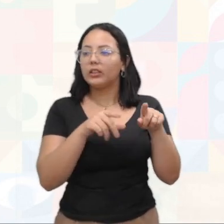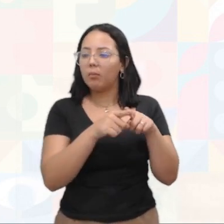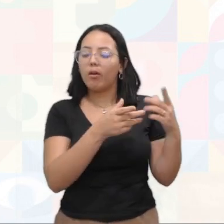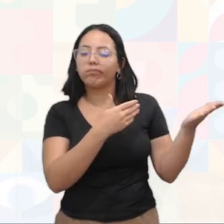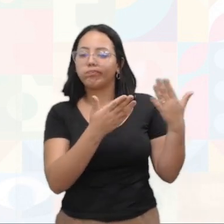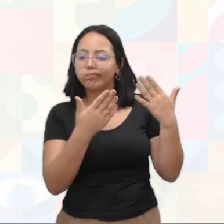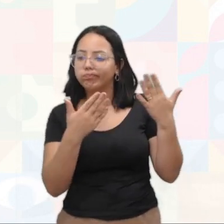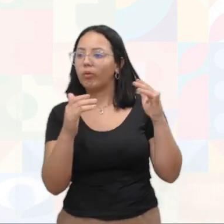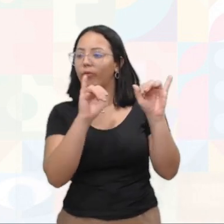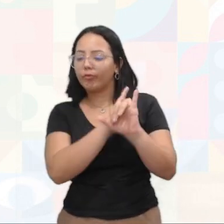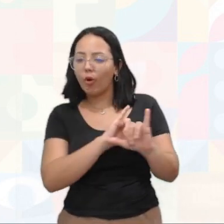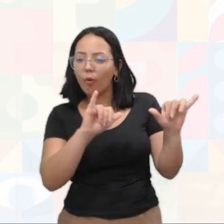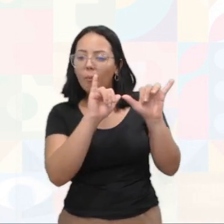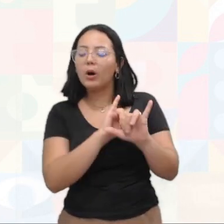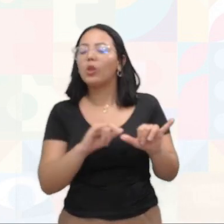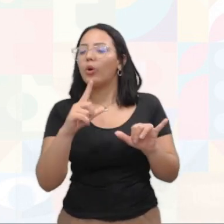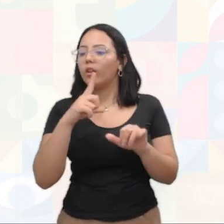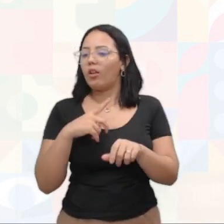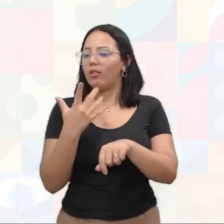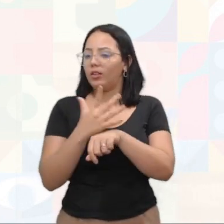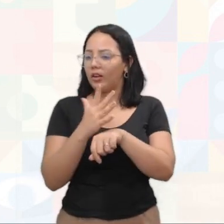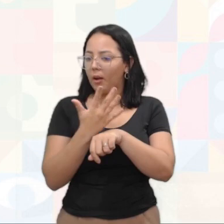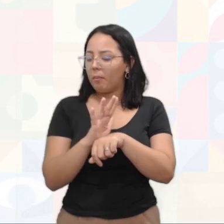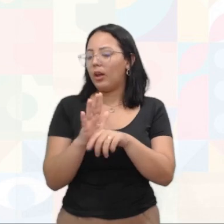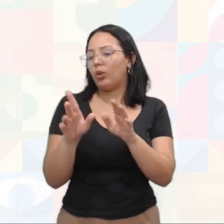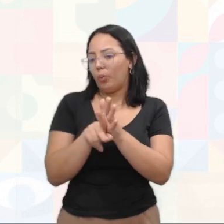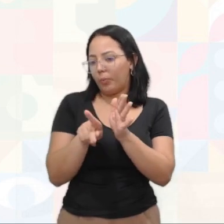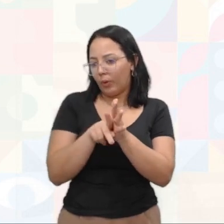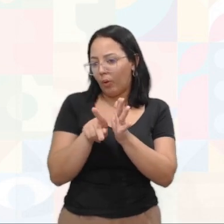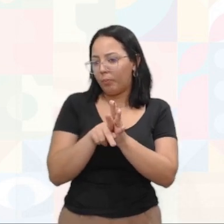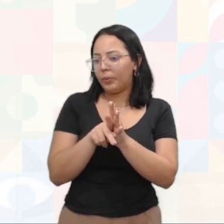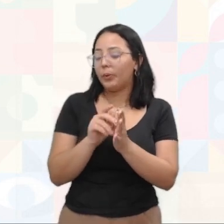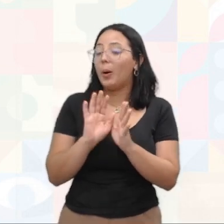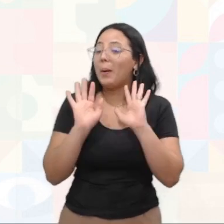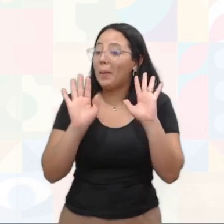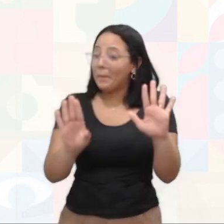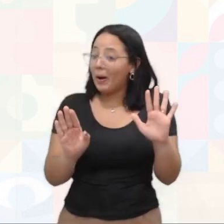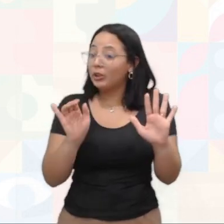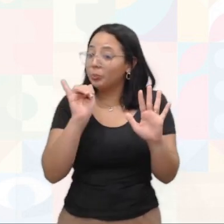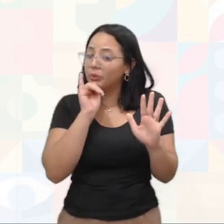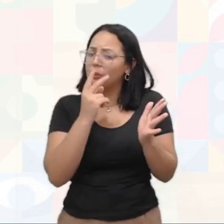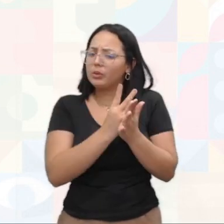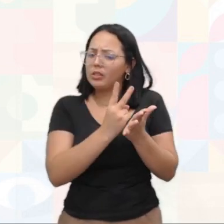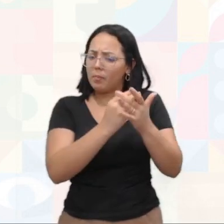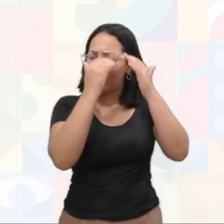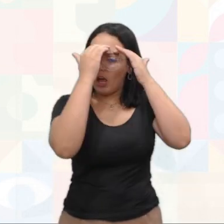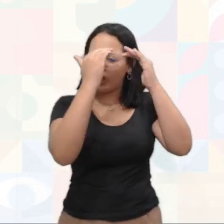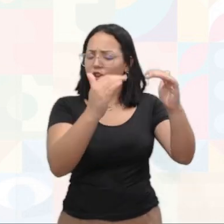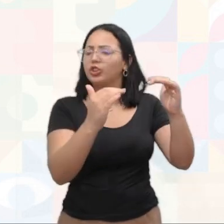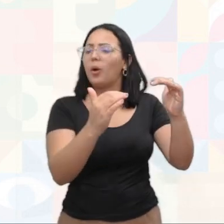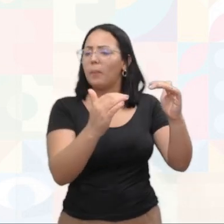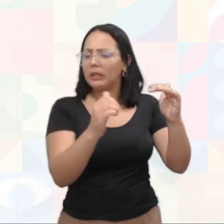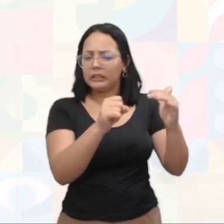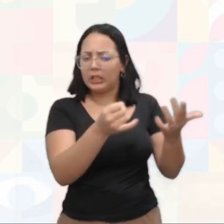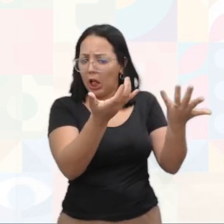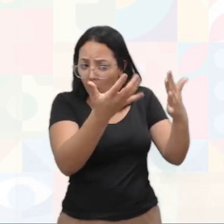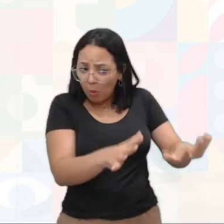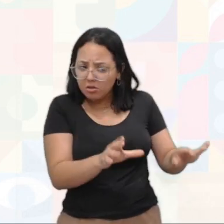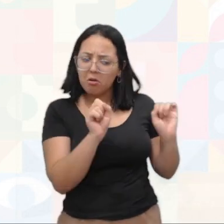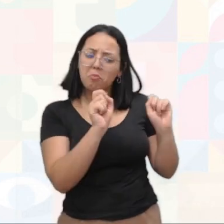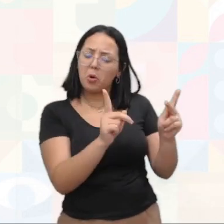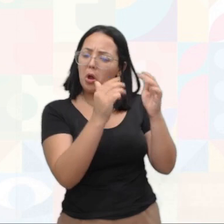lhe informando que você possui treinamento em primeiros socorros, mas que respeita a sua recusa